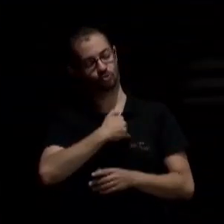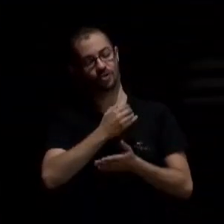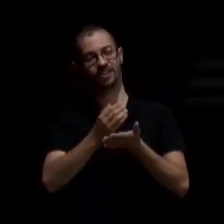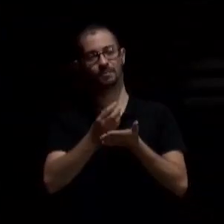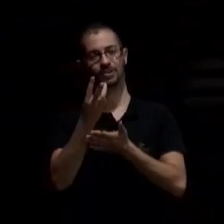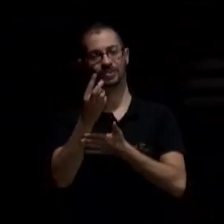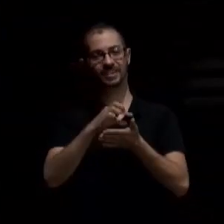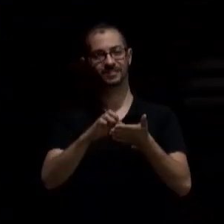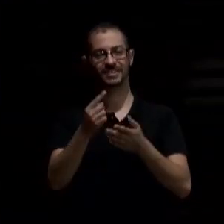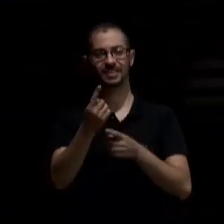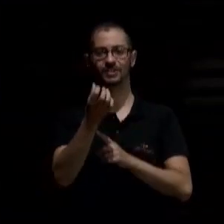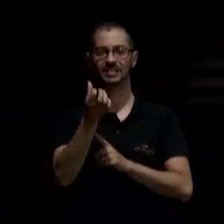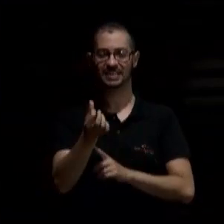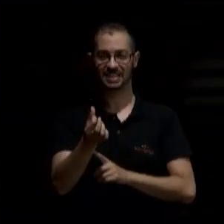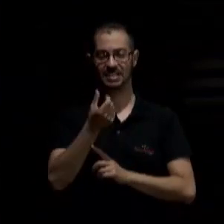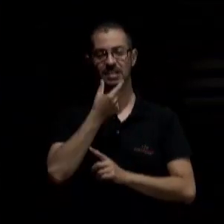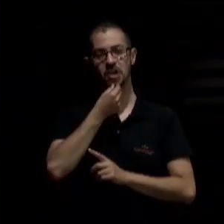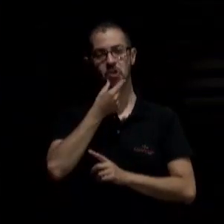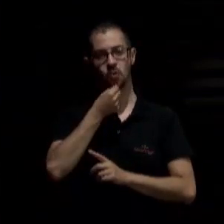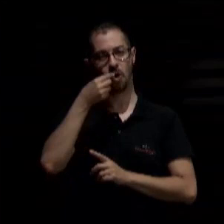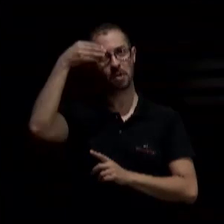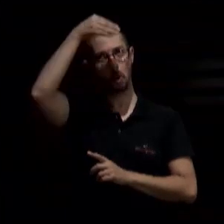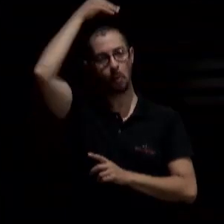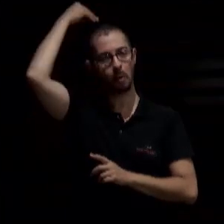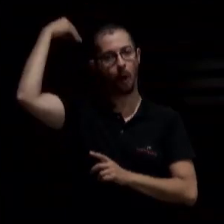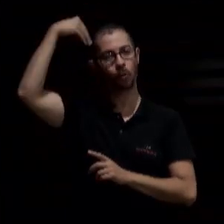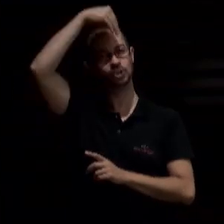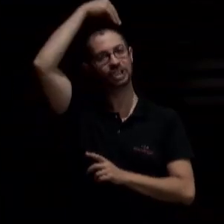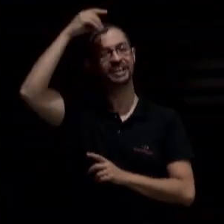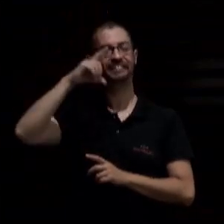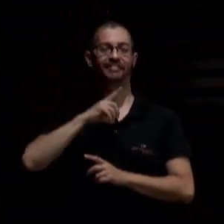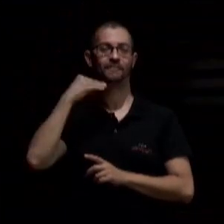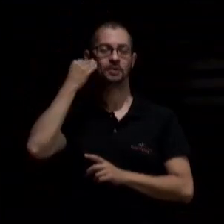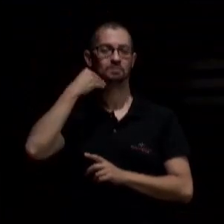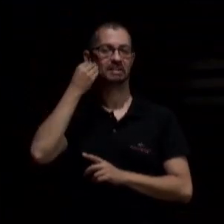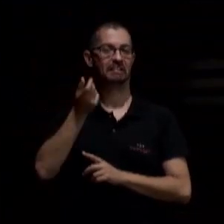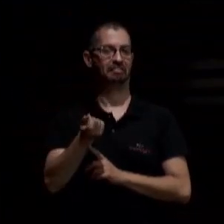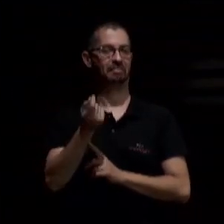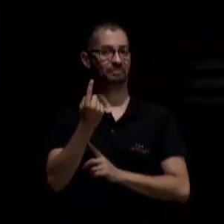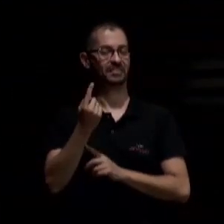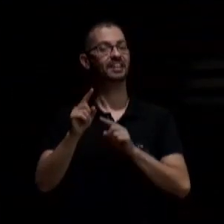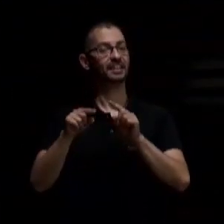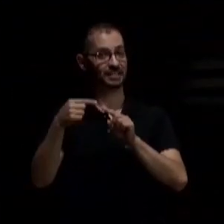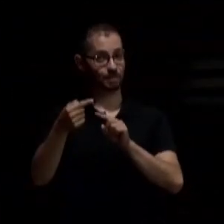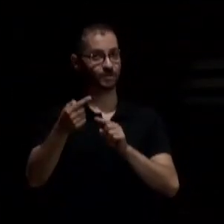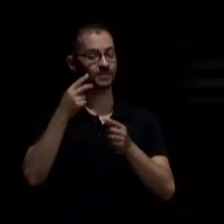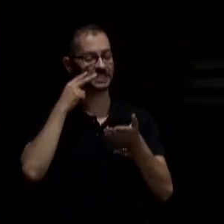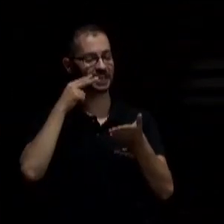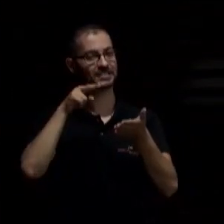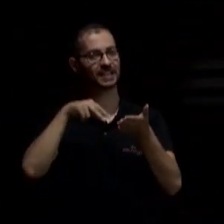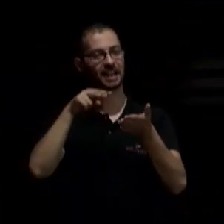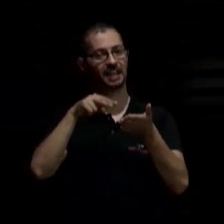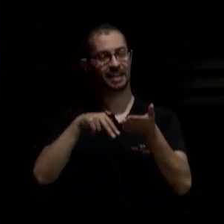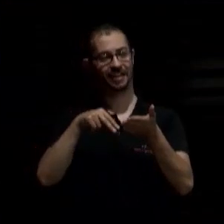E Sadhu teve uma experiência extraordinária. Depois vocês leiam a vida de Sadhu. Sadhu